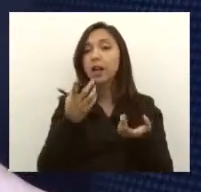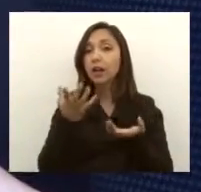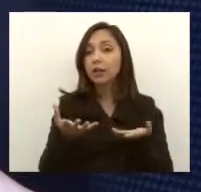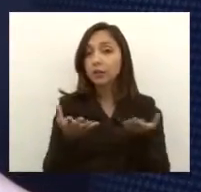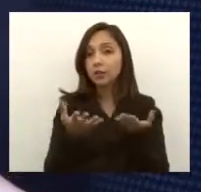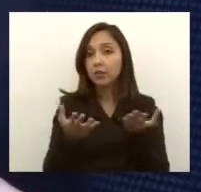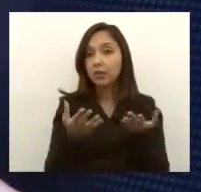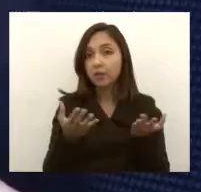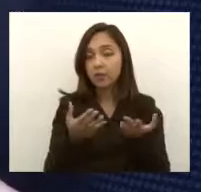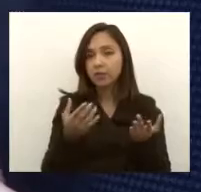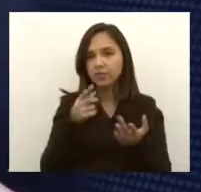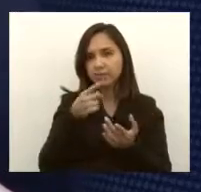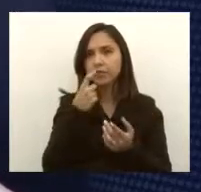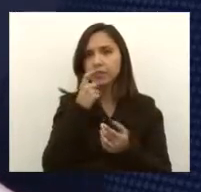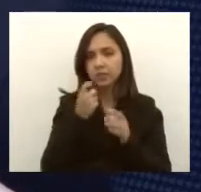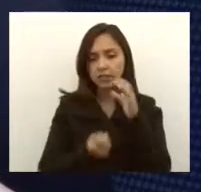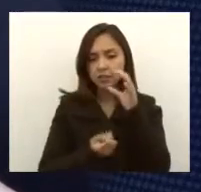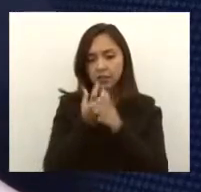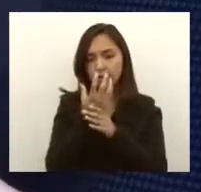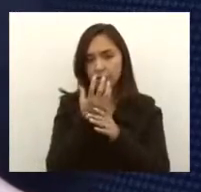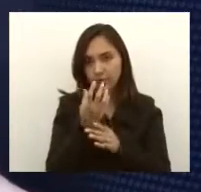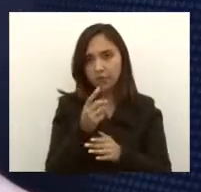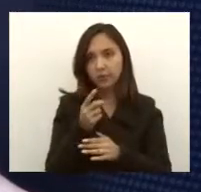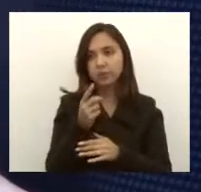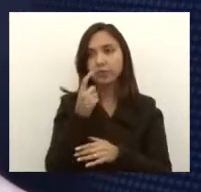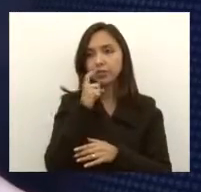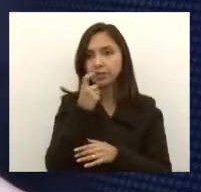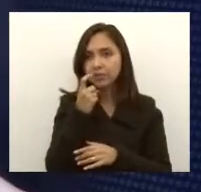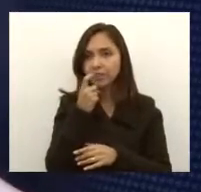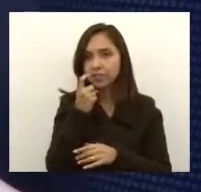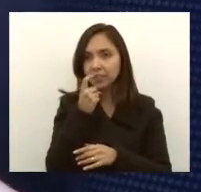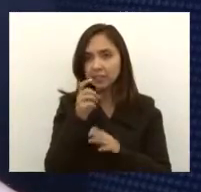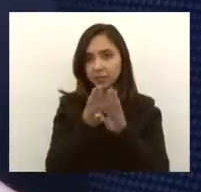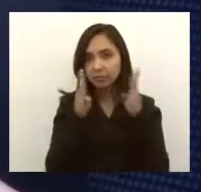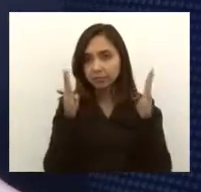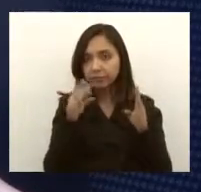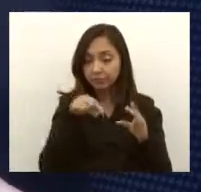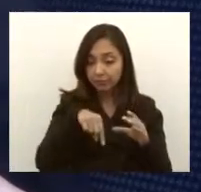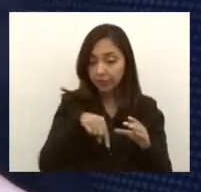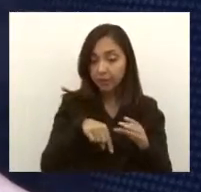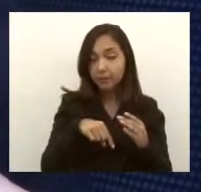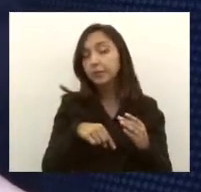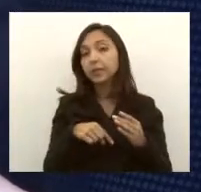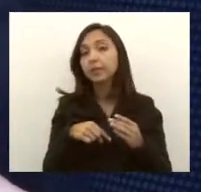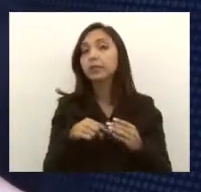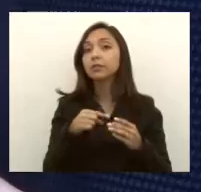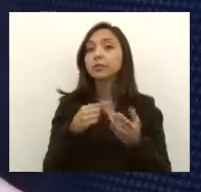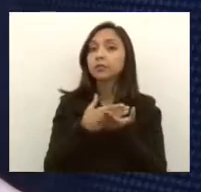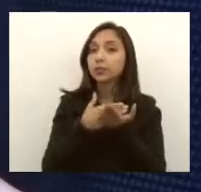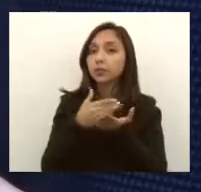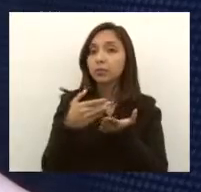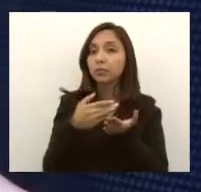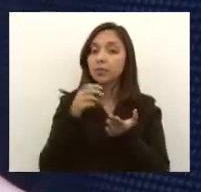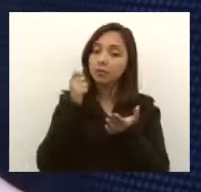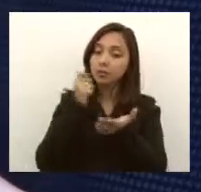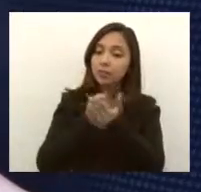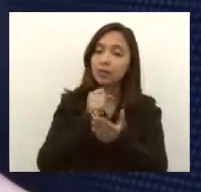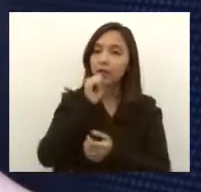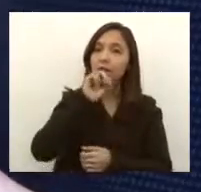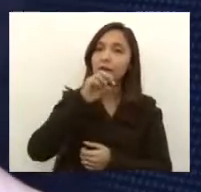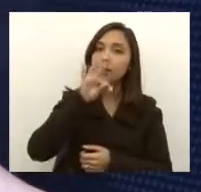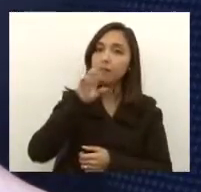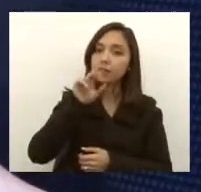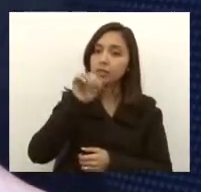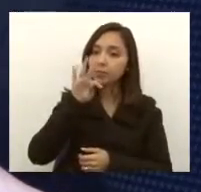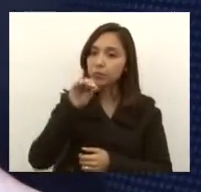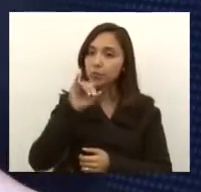você vai abrir um consultório dentário. Há pouco tempo, você abriu um consultório dentário em dezembro, você é obrigado a pagar o tributo do ano inteiro, o